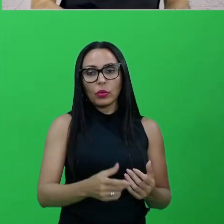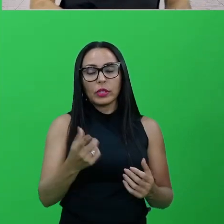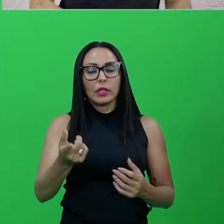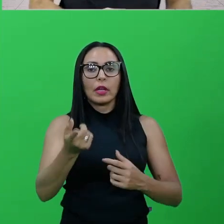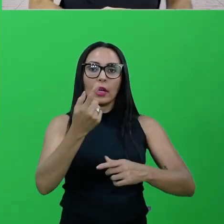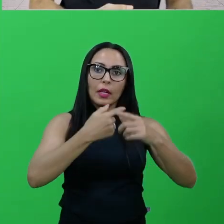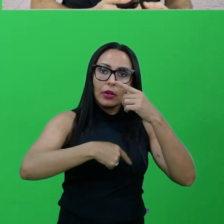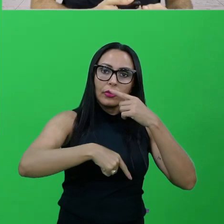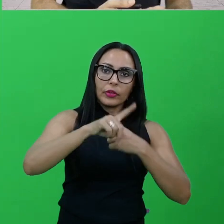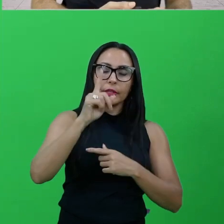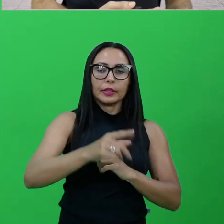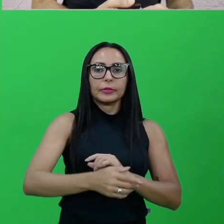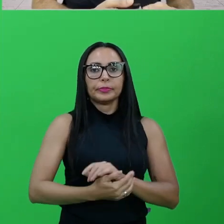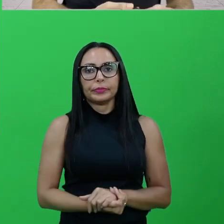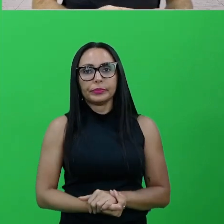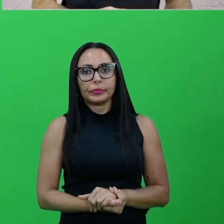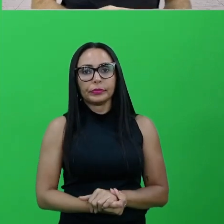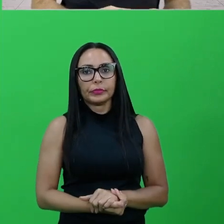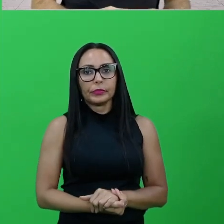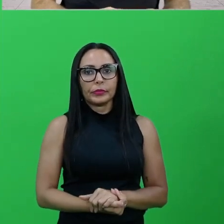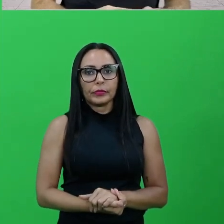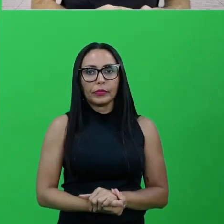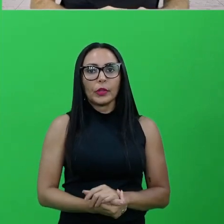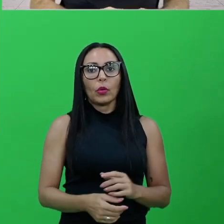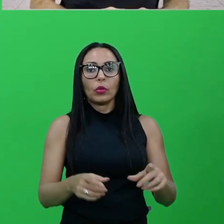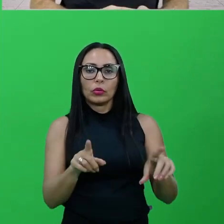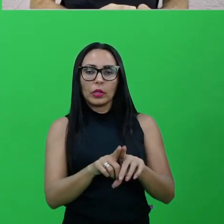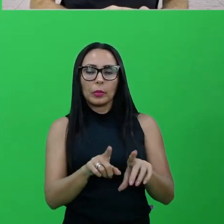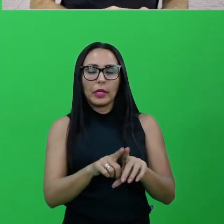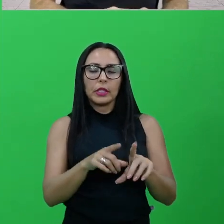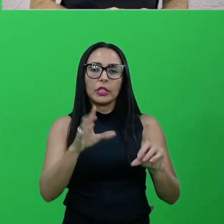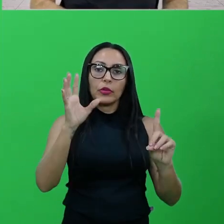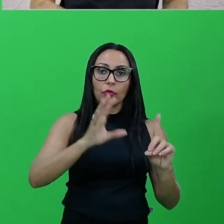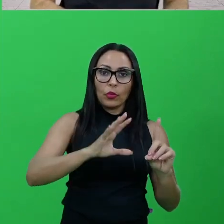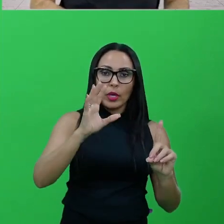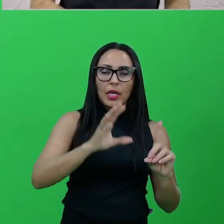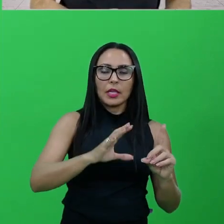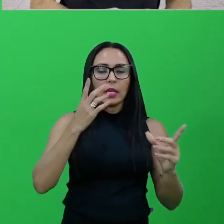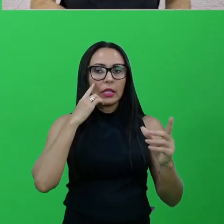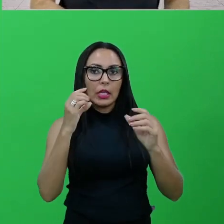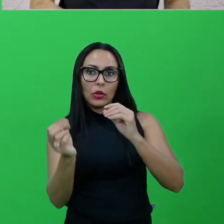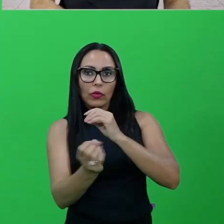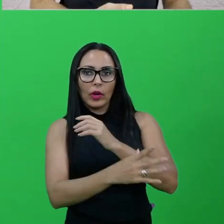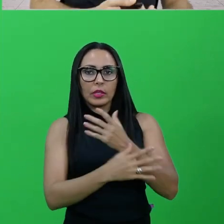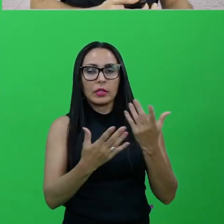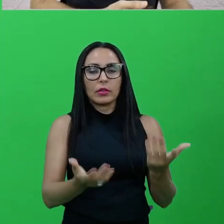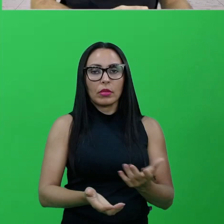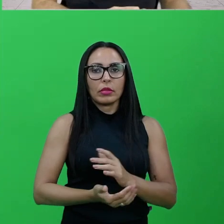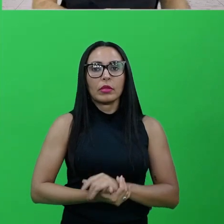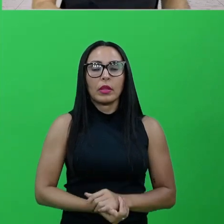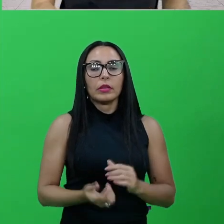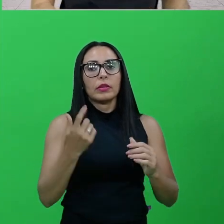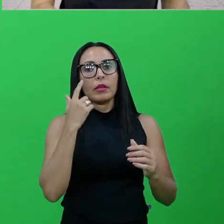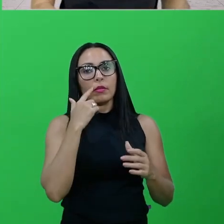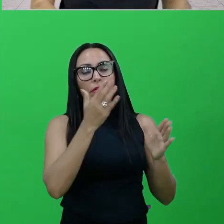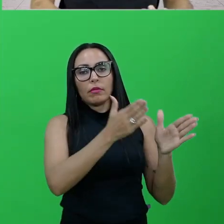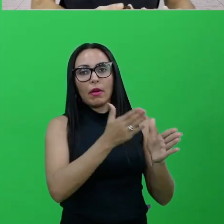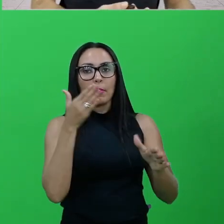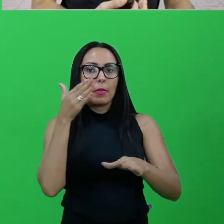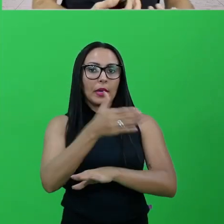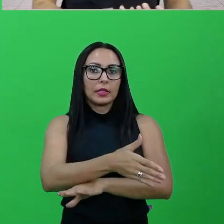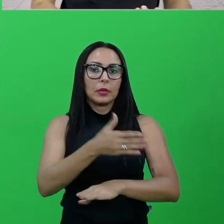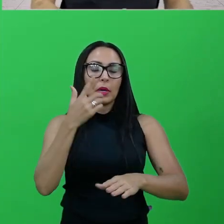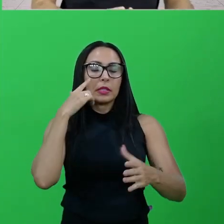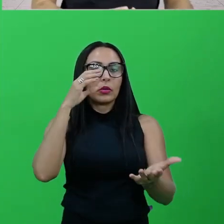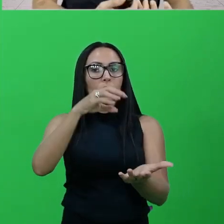ali. Outros fatores que exercem influência também na implementação de ações inovadoras são a participação do setor privado,